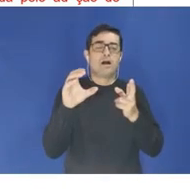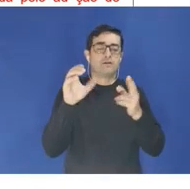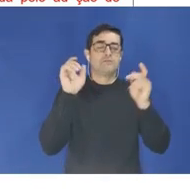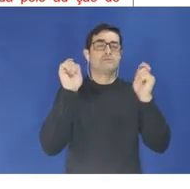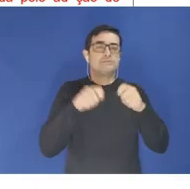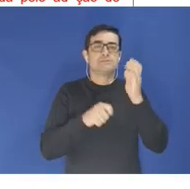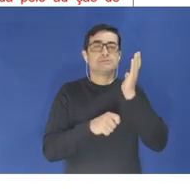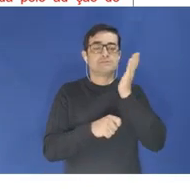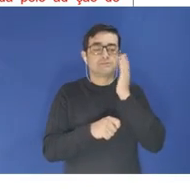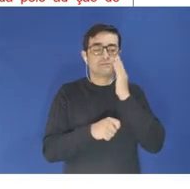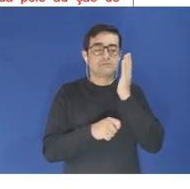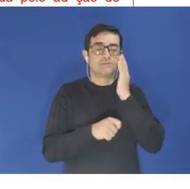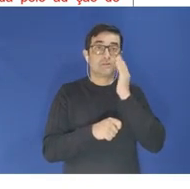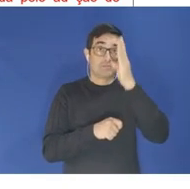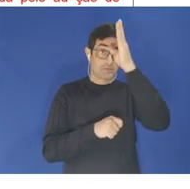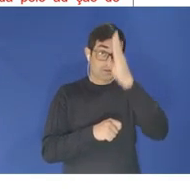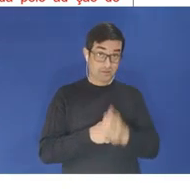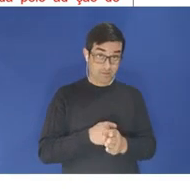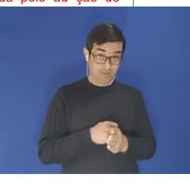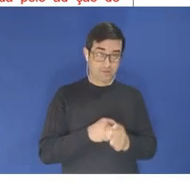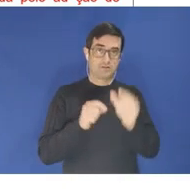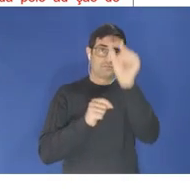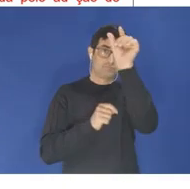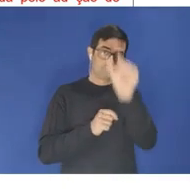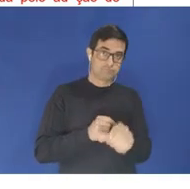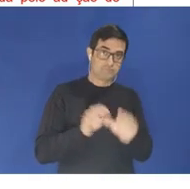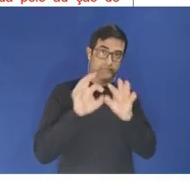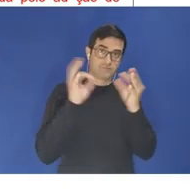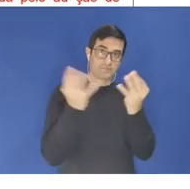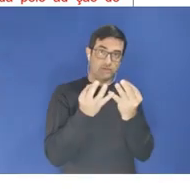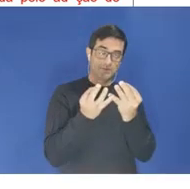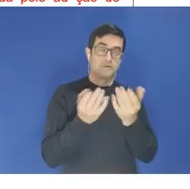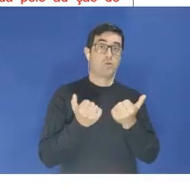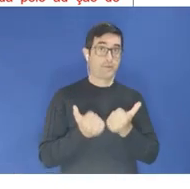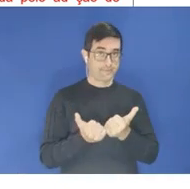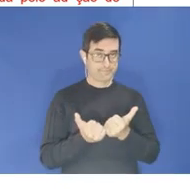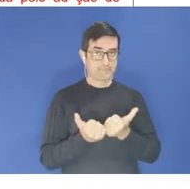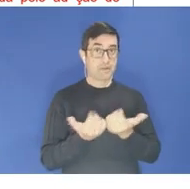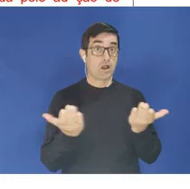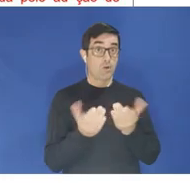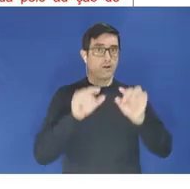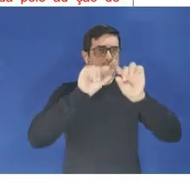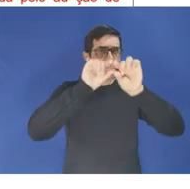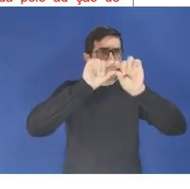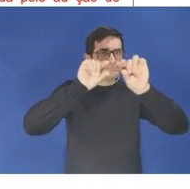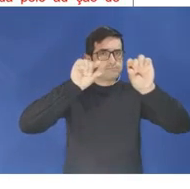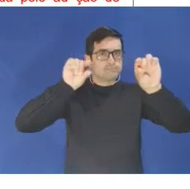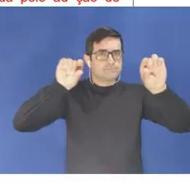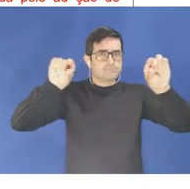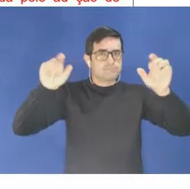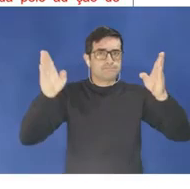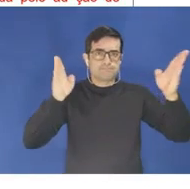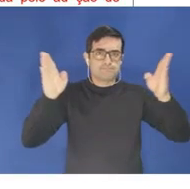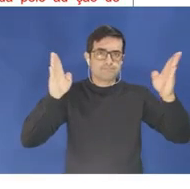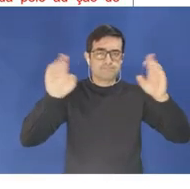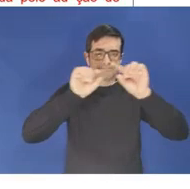muda no mesmo período? Eu estava olhando na mesma família, agora no mesmo período. O que acontece? Se eu olhar ali